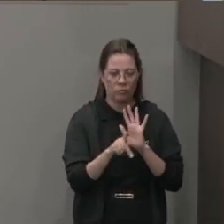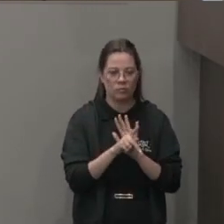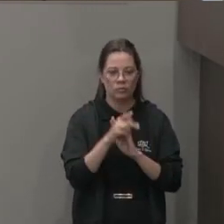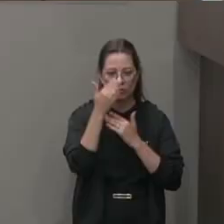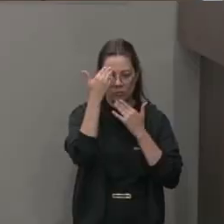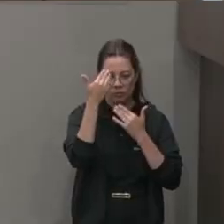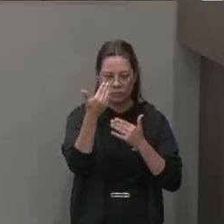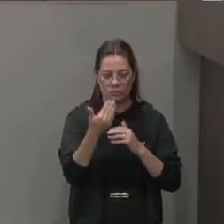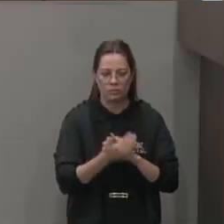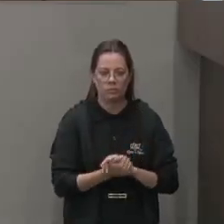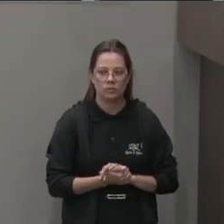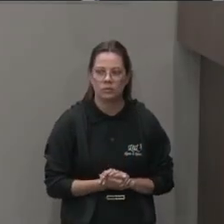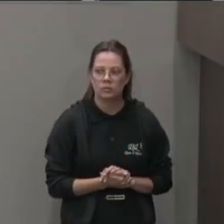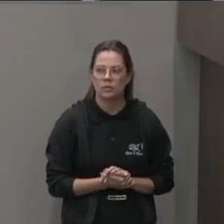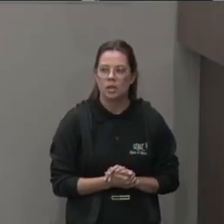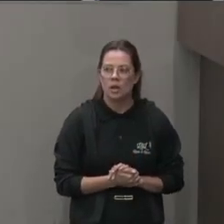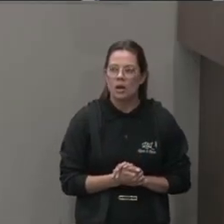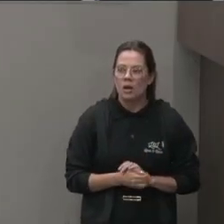Obrigada.